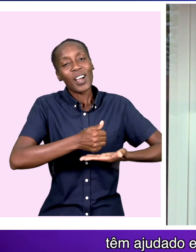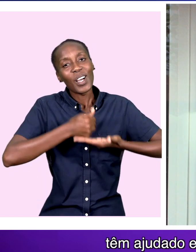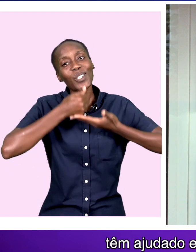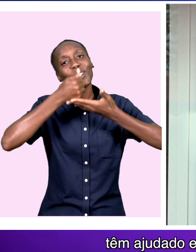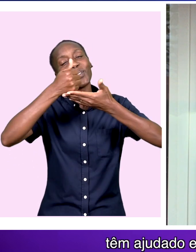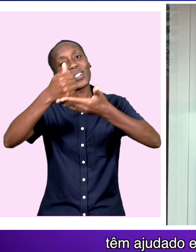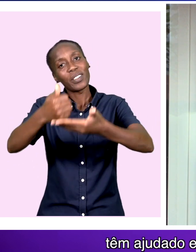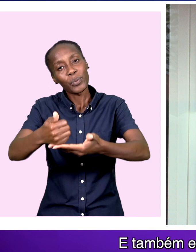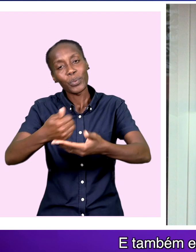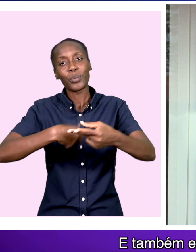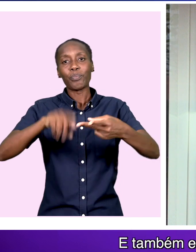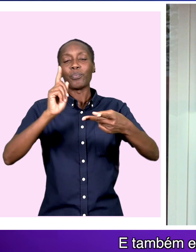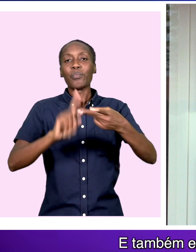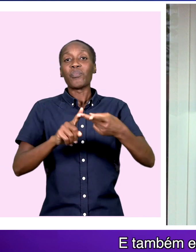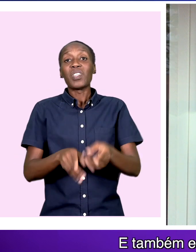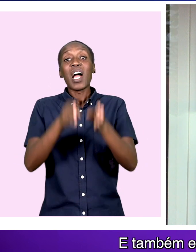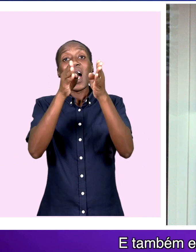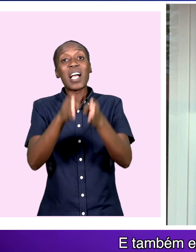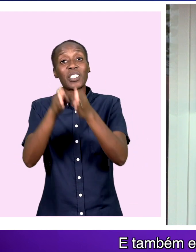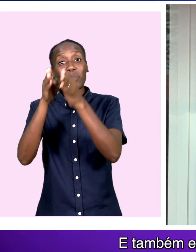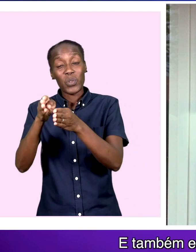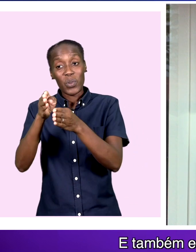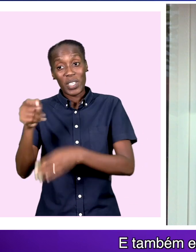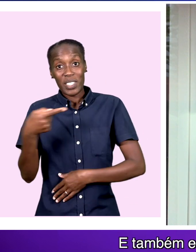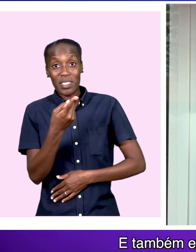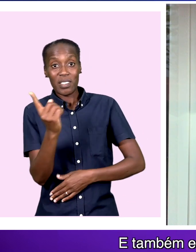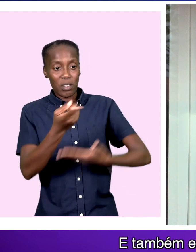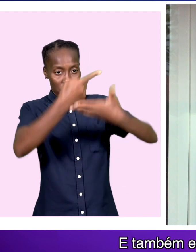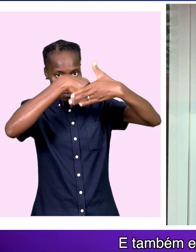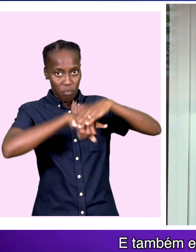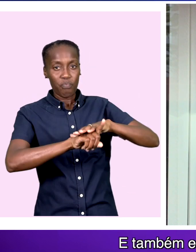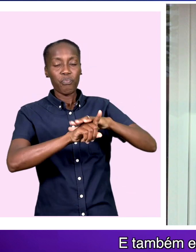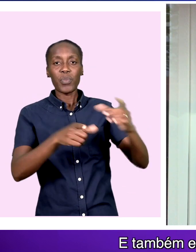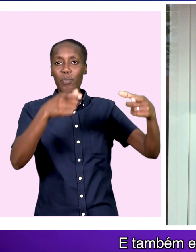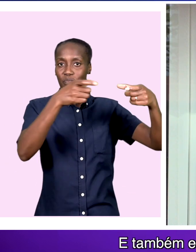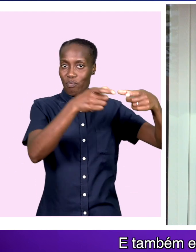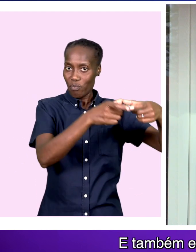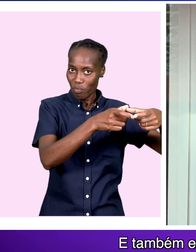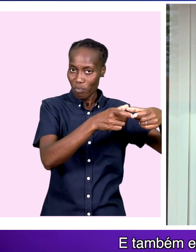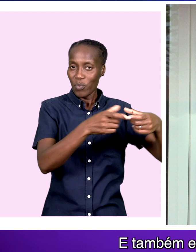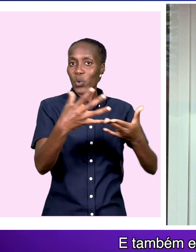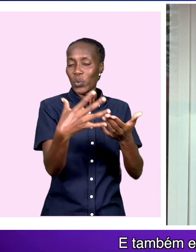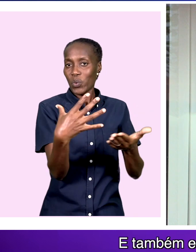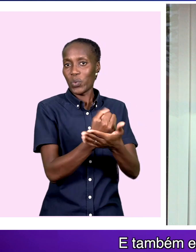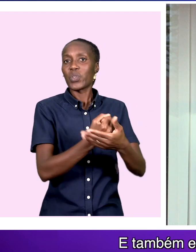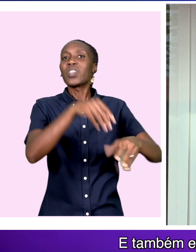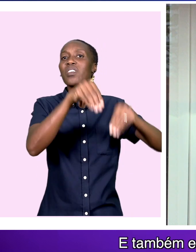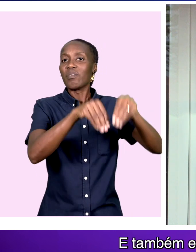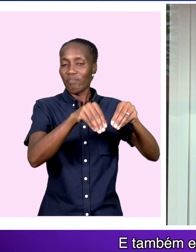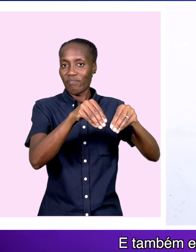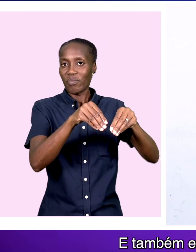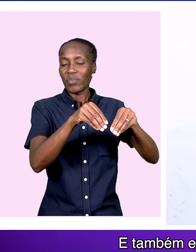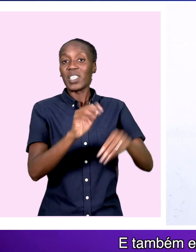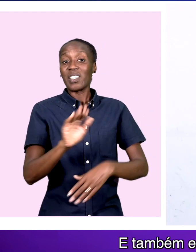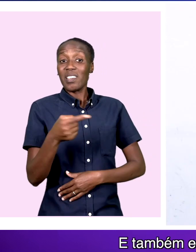conseguirem recensear. E também estas pessoas têm prioridade. As pessoas com deficiência, as